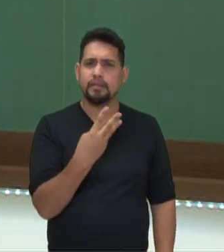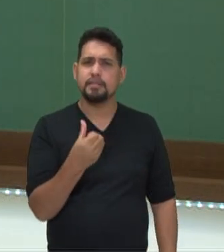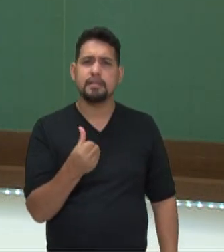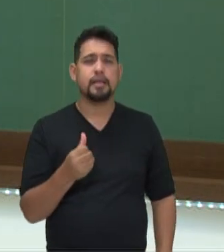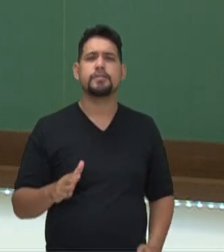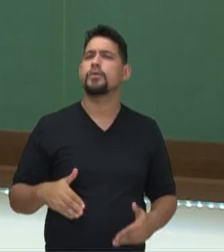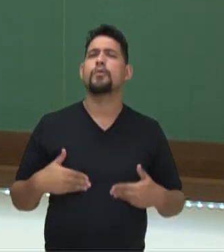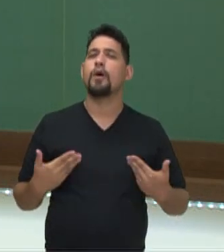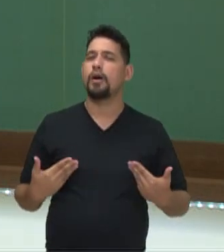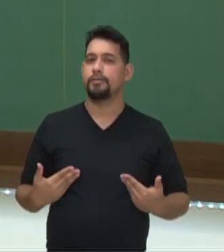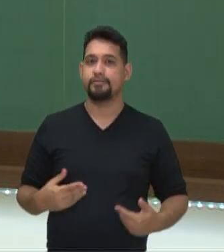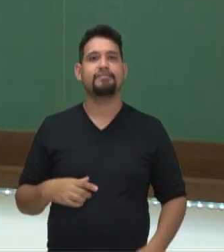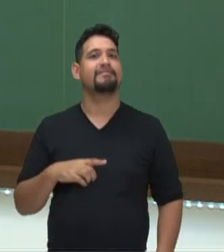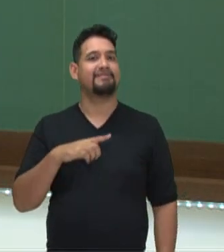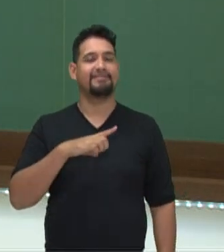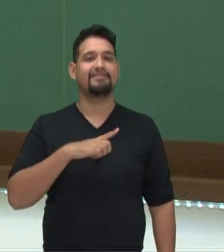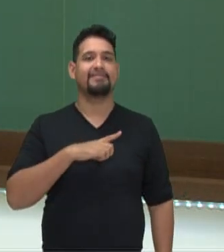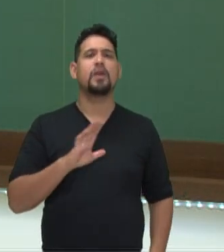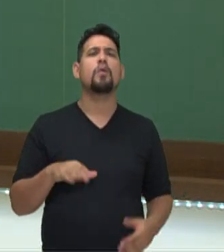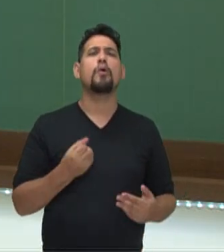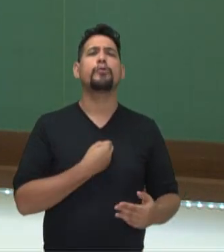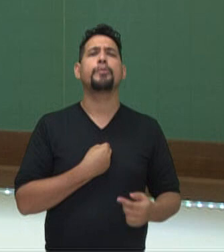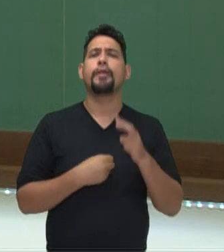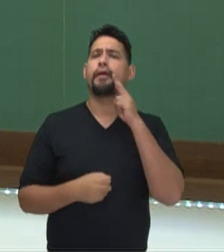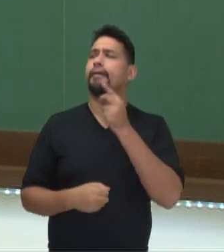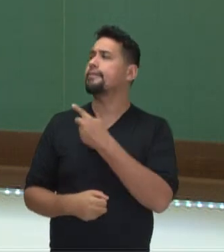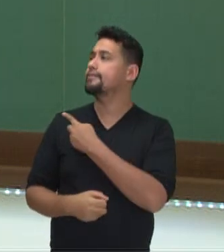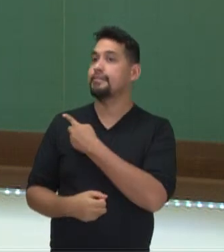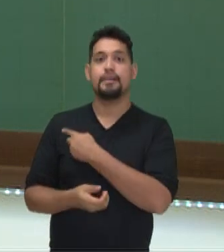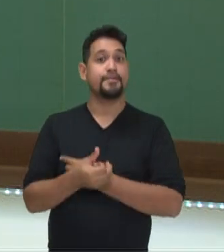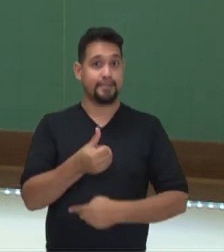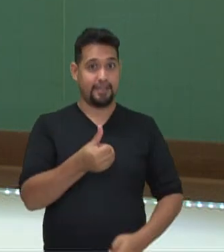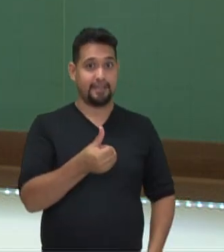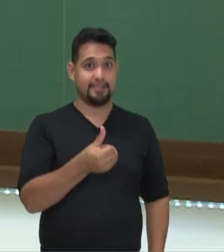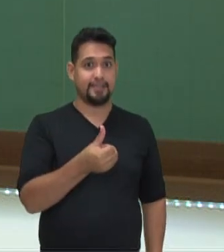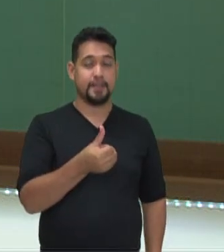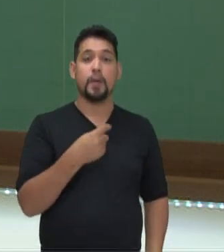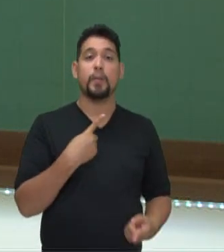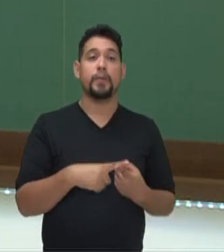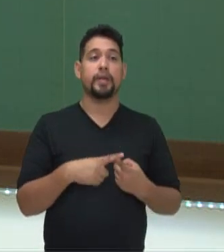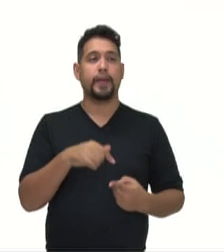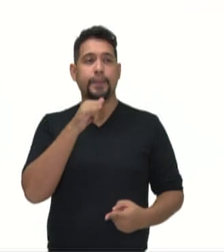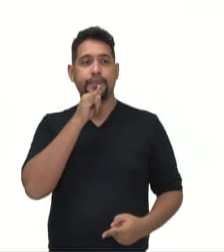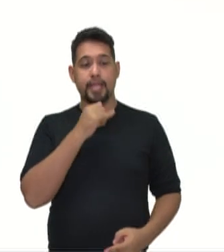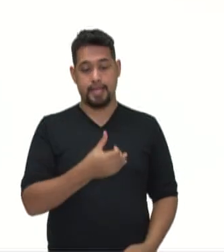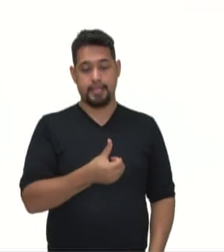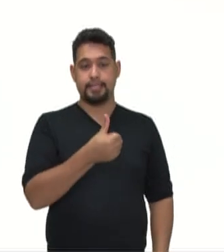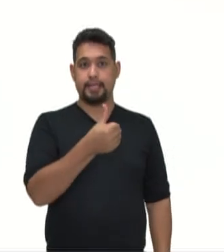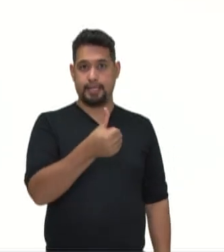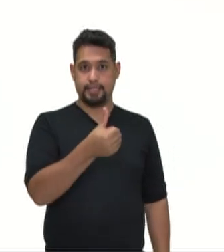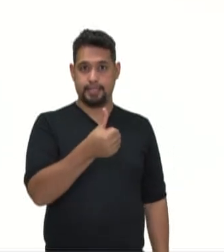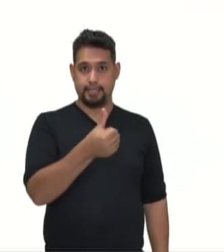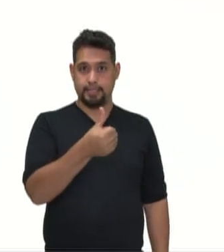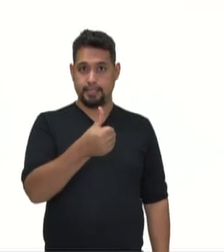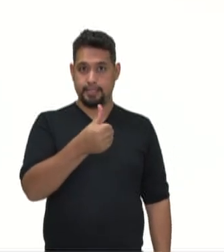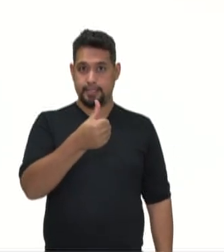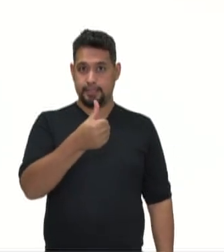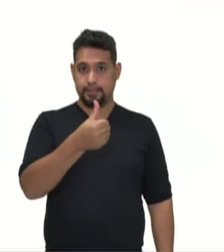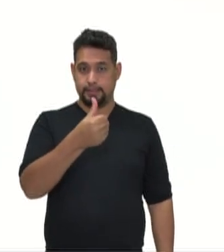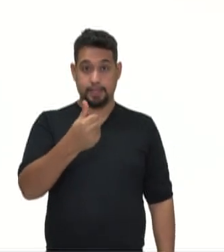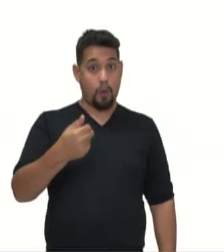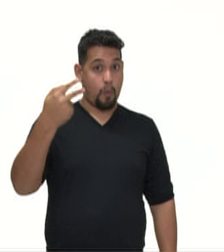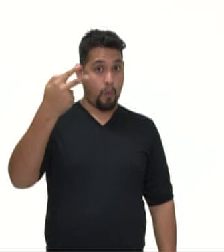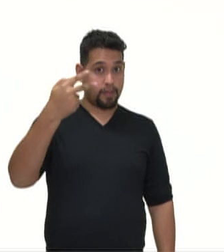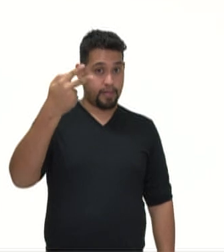36? Sim, né? Que número que é esse? O 6. Por quê? Se a gente pegar o 6, elevar ao